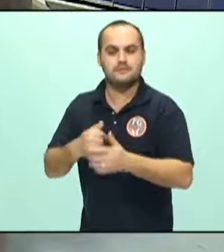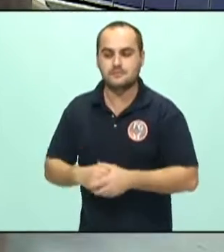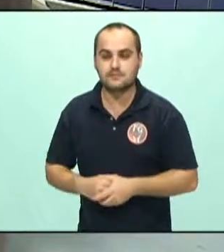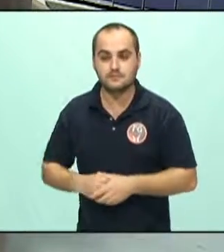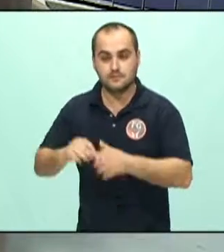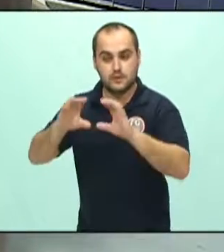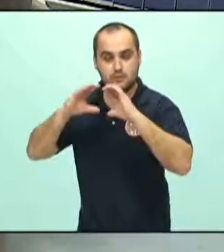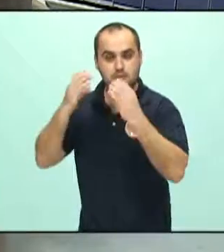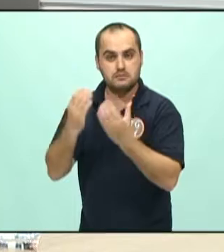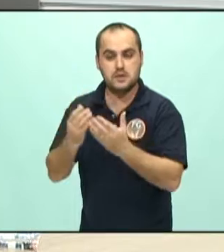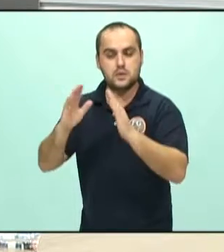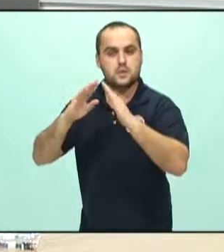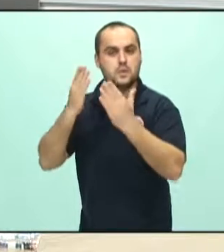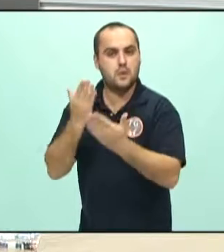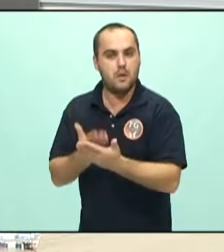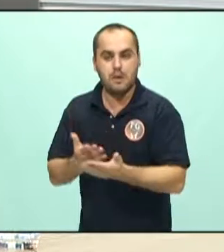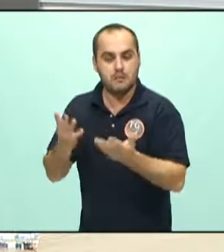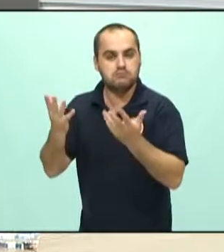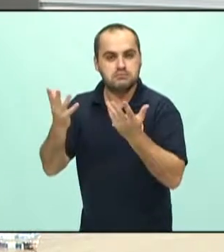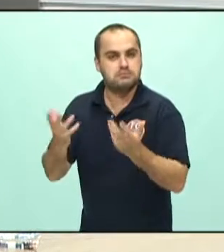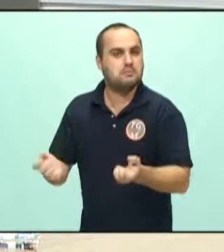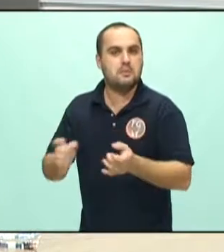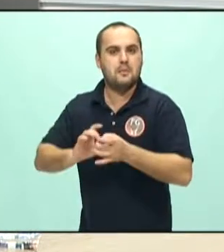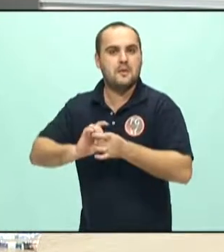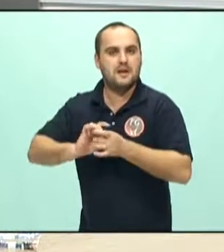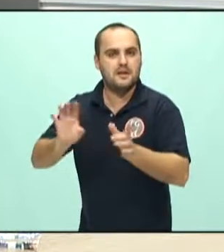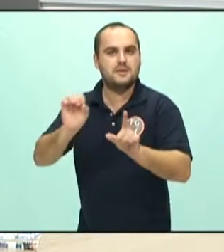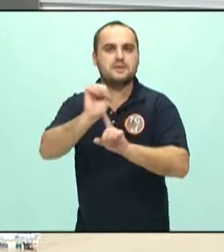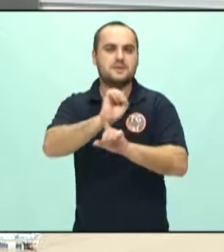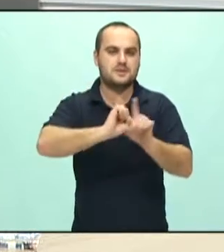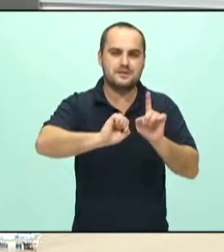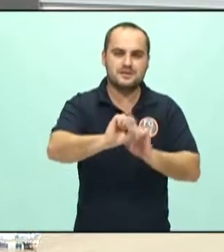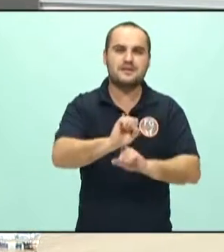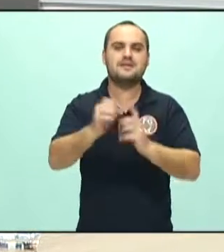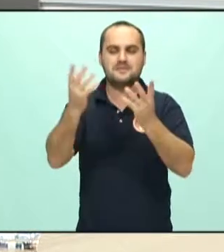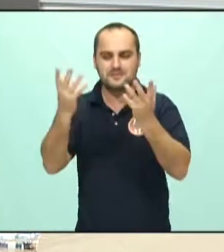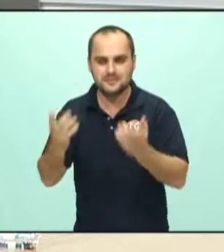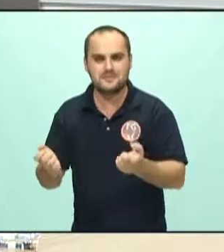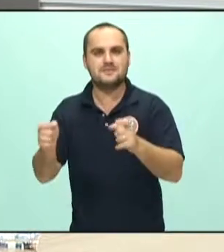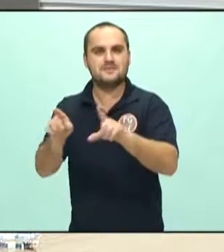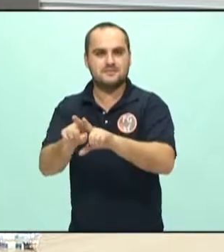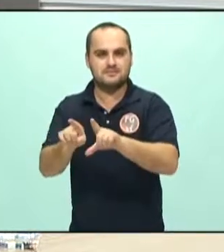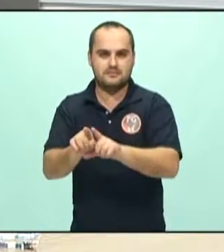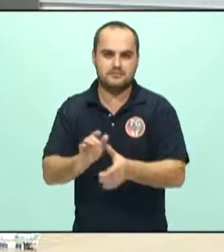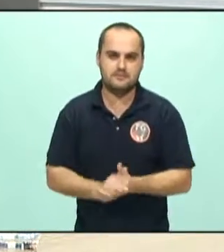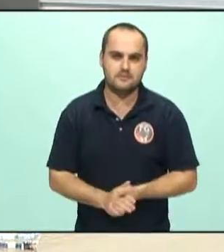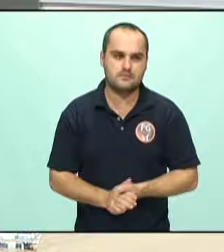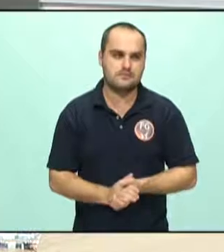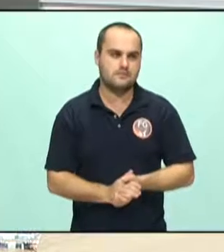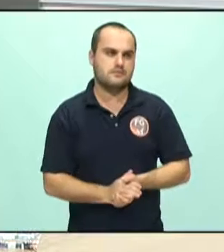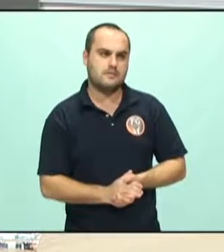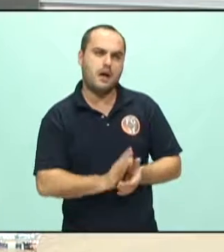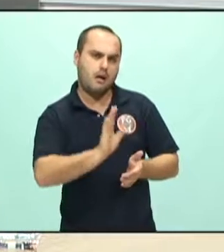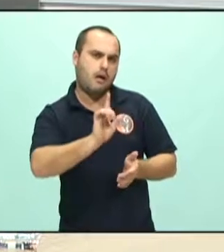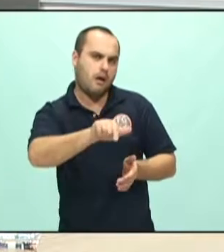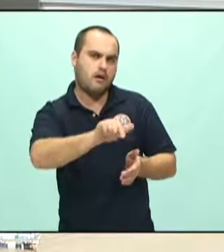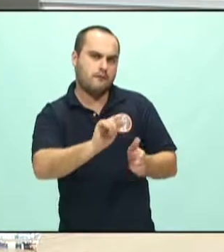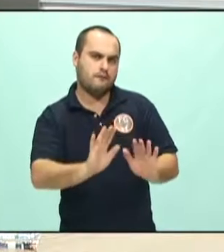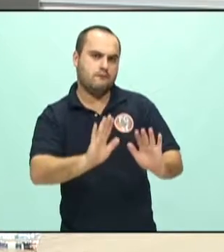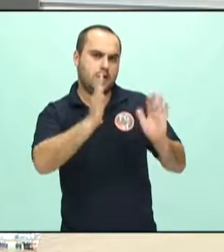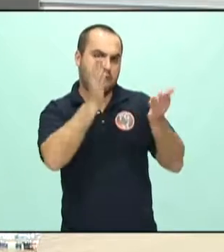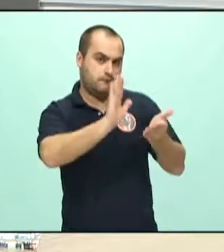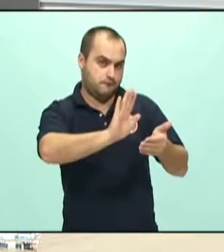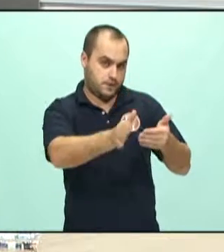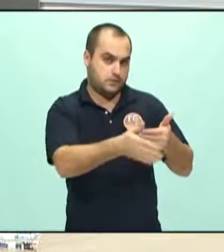pela comunidade escolar e pela sociedade é porque muitos pais quiseram levar os filhos era fechada por algumas escolas mas nós vimos